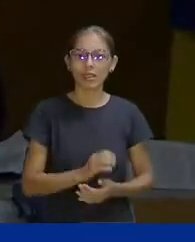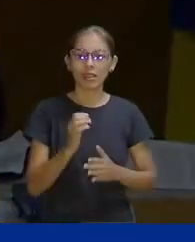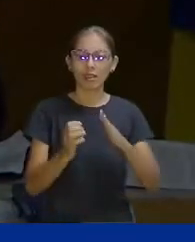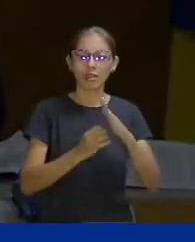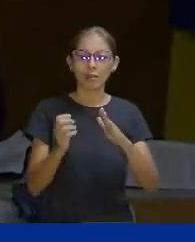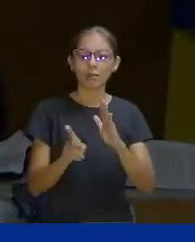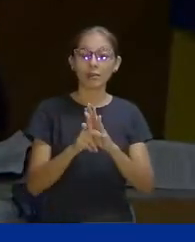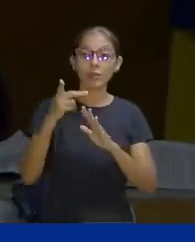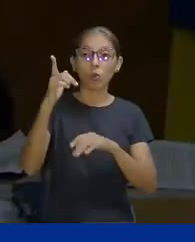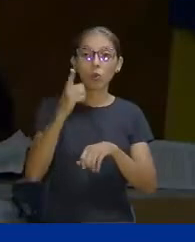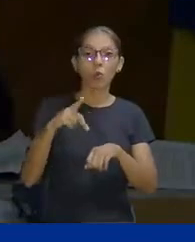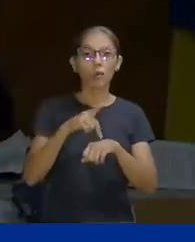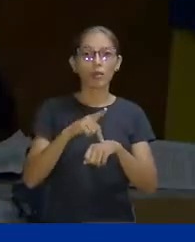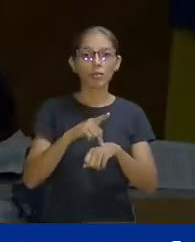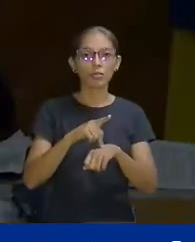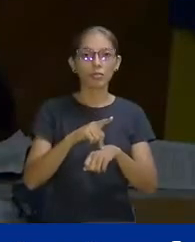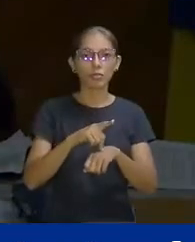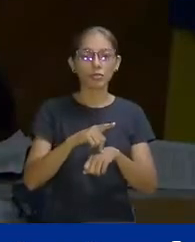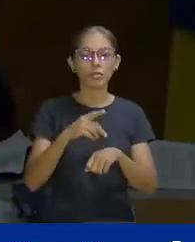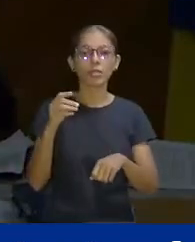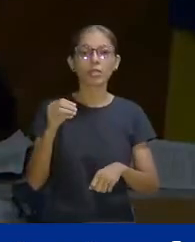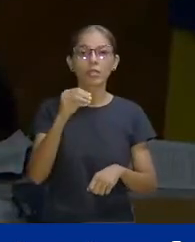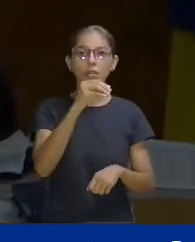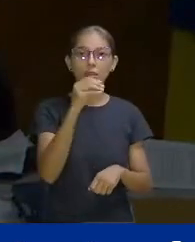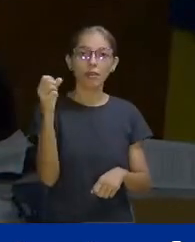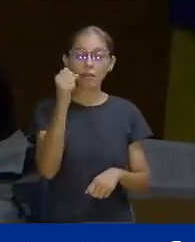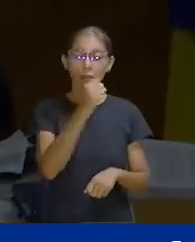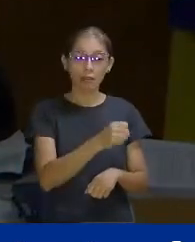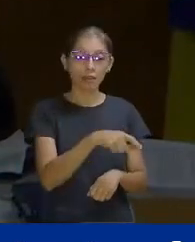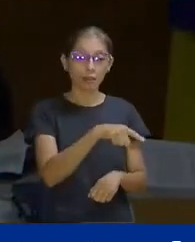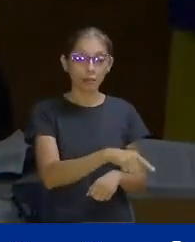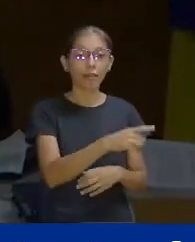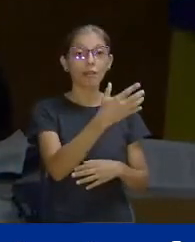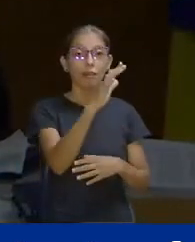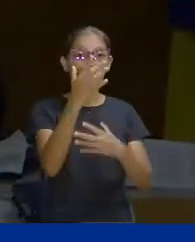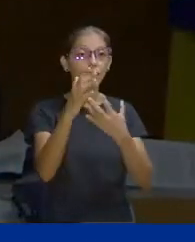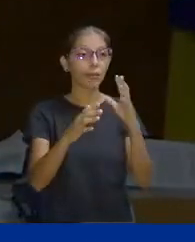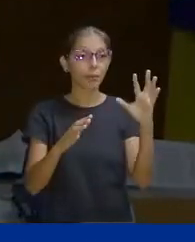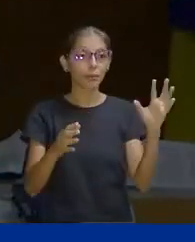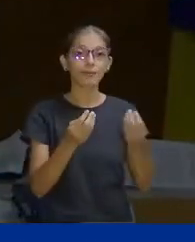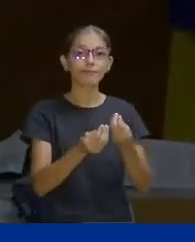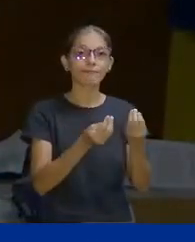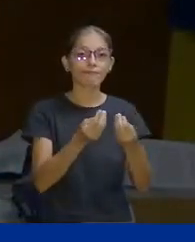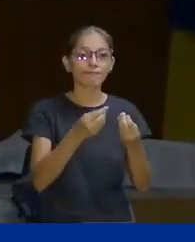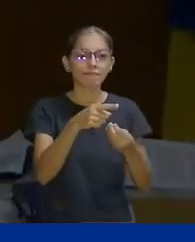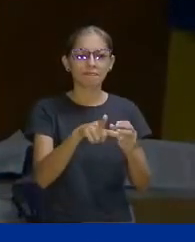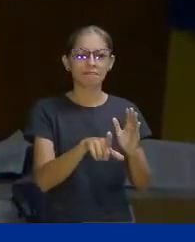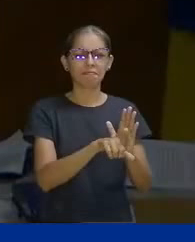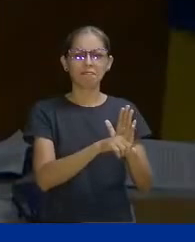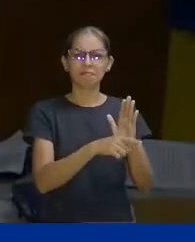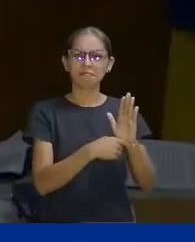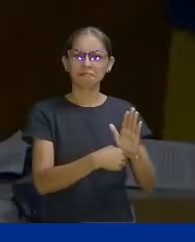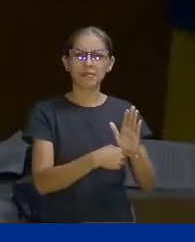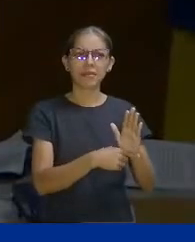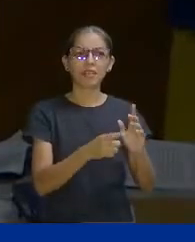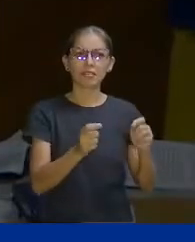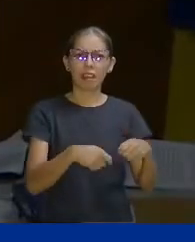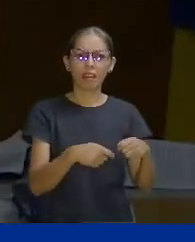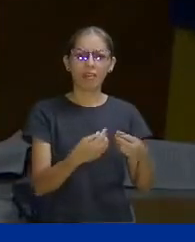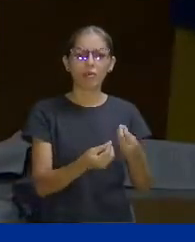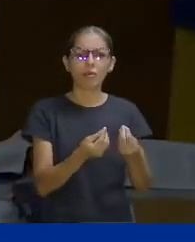Amapá. Está fazendo exploração, manejo florestal legal nas nossas florestas. Então,